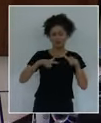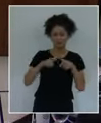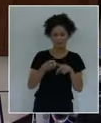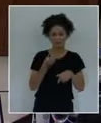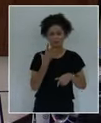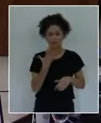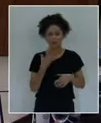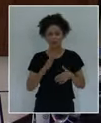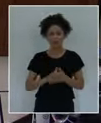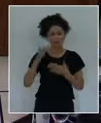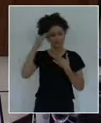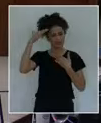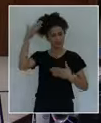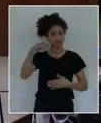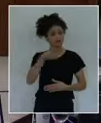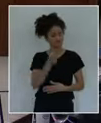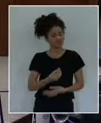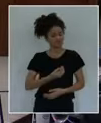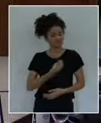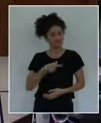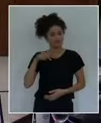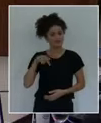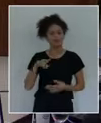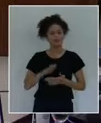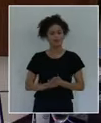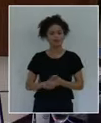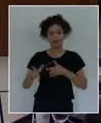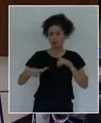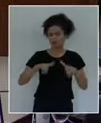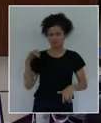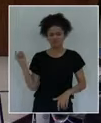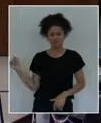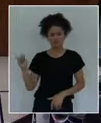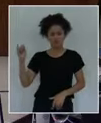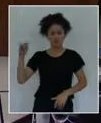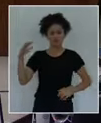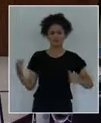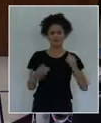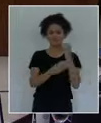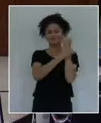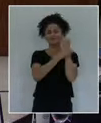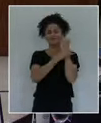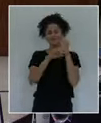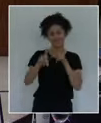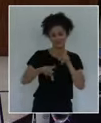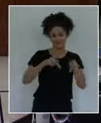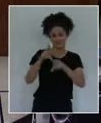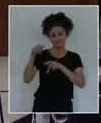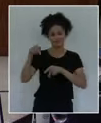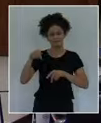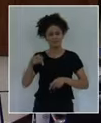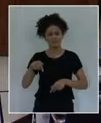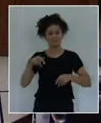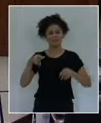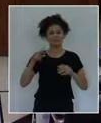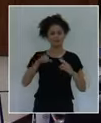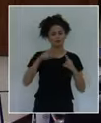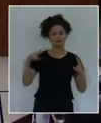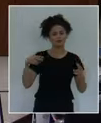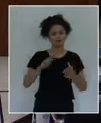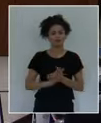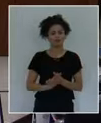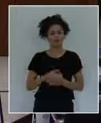Foi extremamente importante para a segurança da população e a gente tem certeza que esse reconhecimento se estende não só a